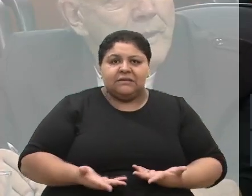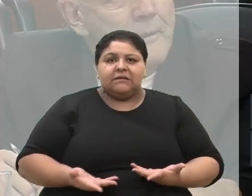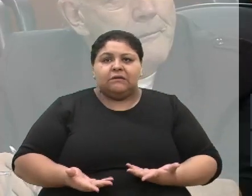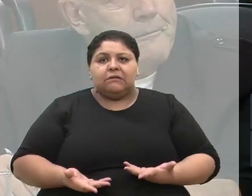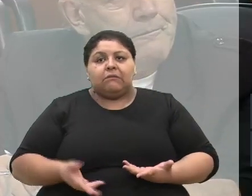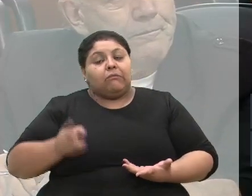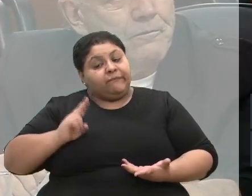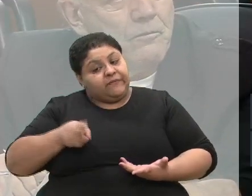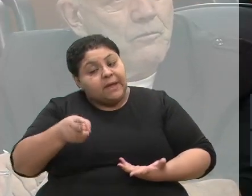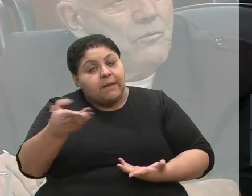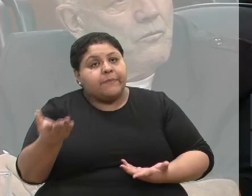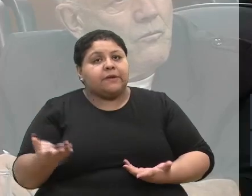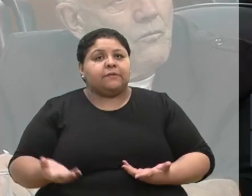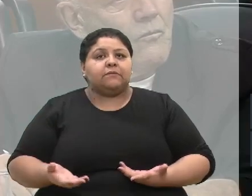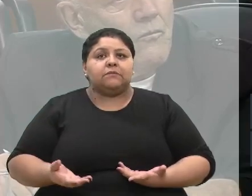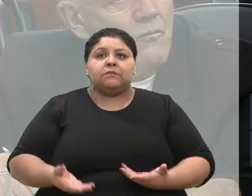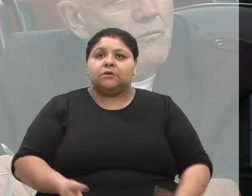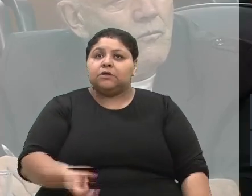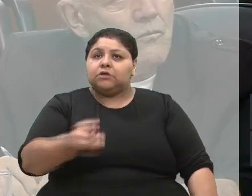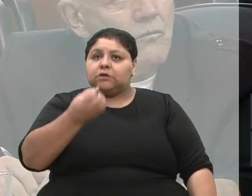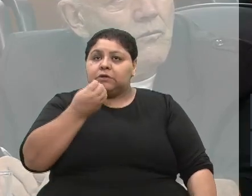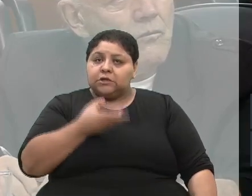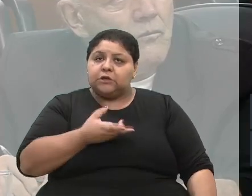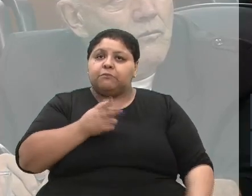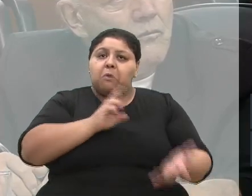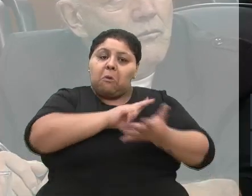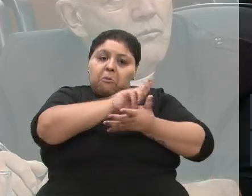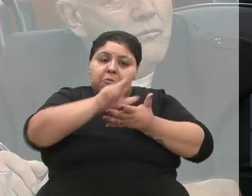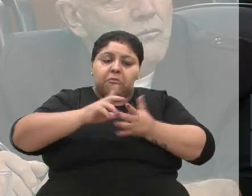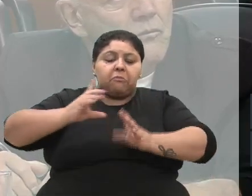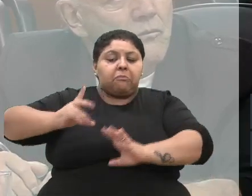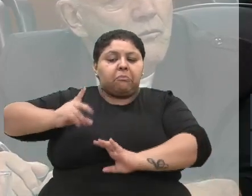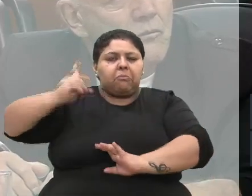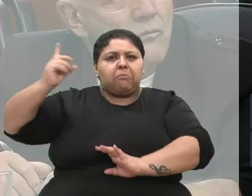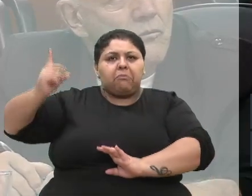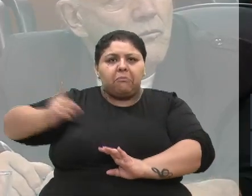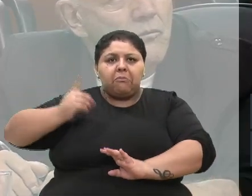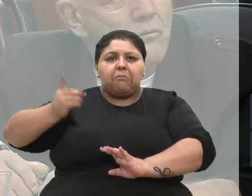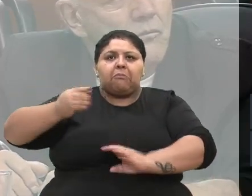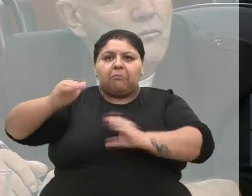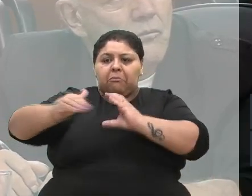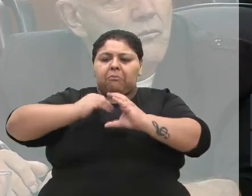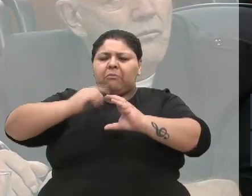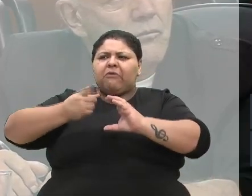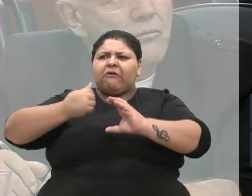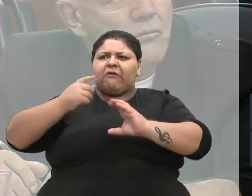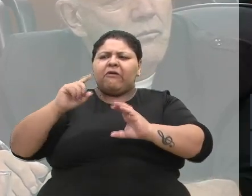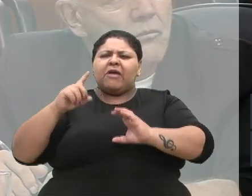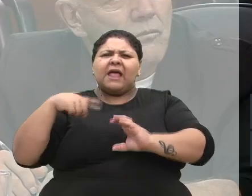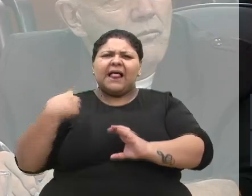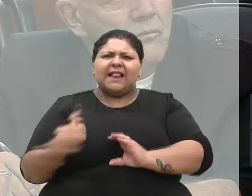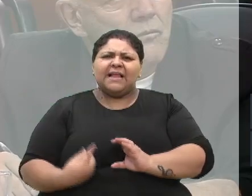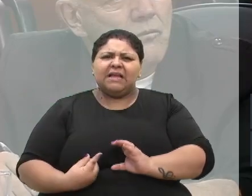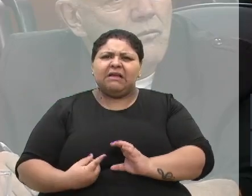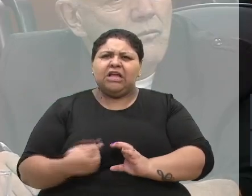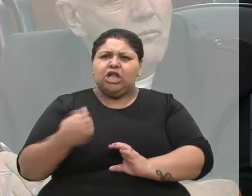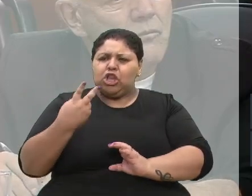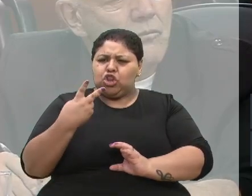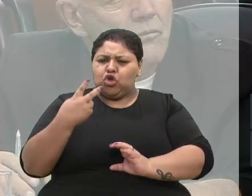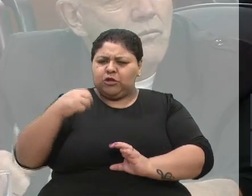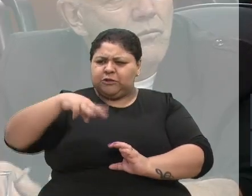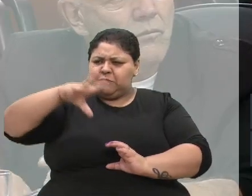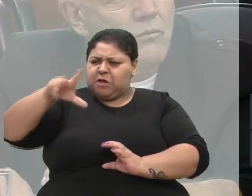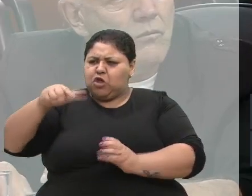assumindo. E que bom que vários deputados estão dando recurso, a deputada Denise, cerca de 2,5 milhões